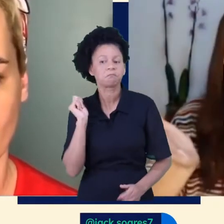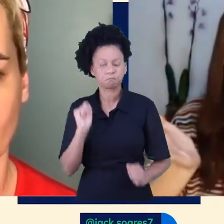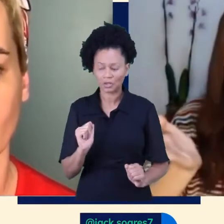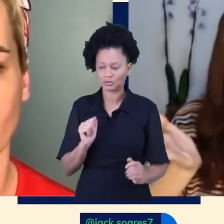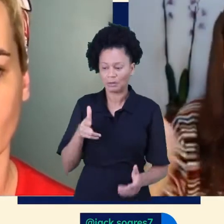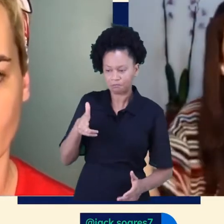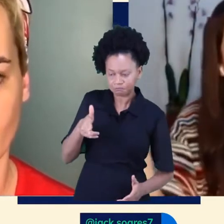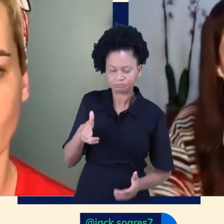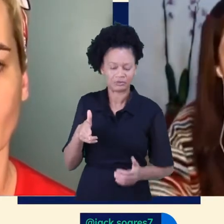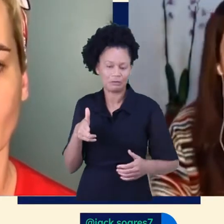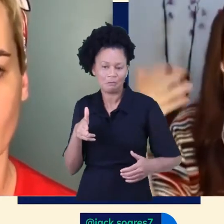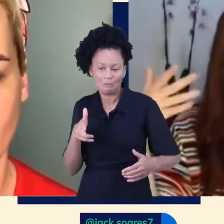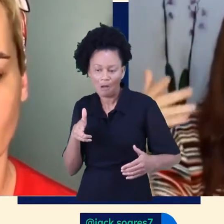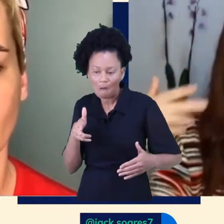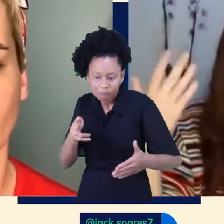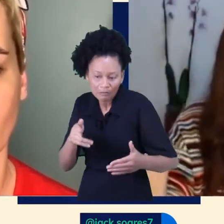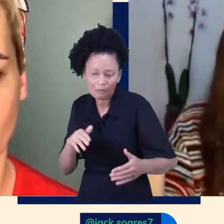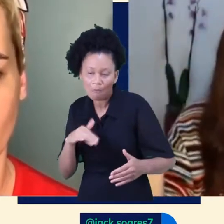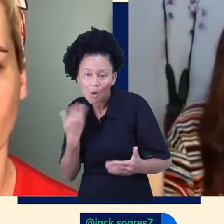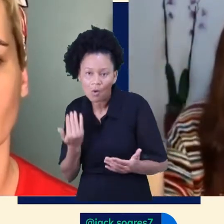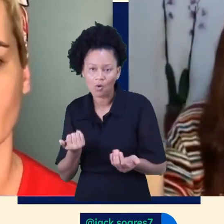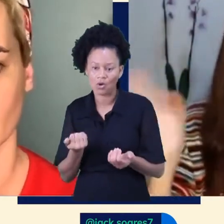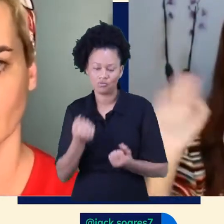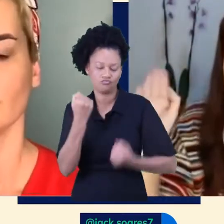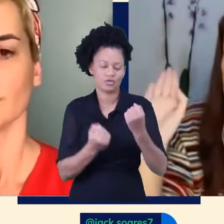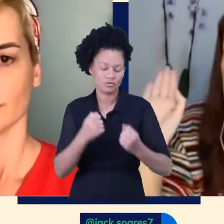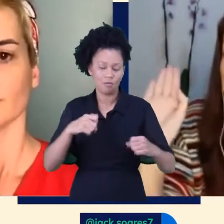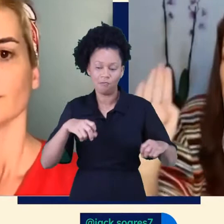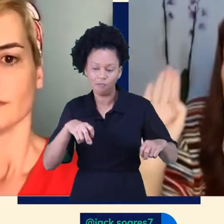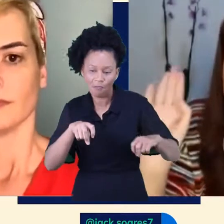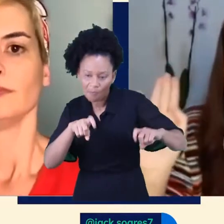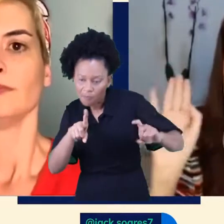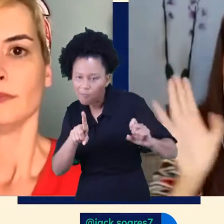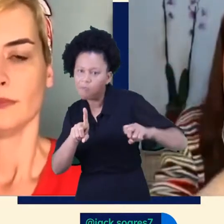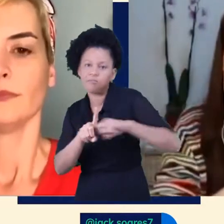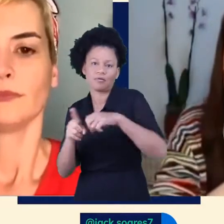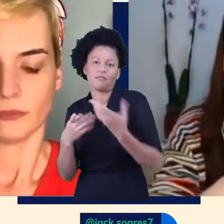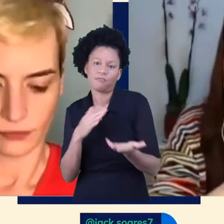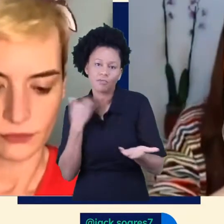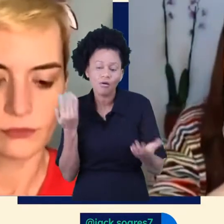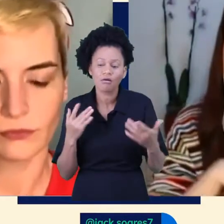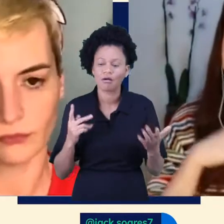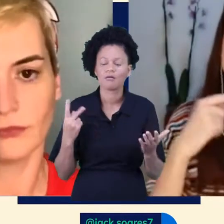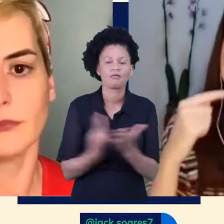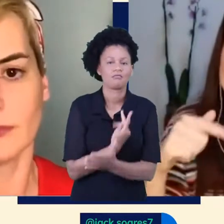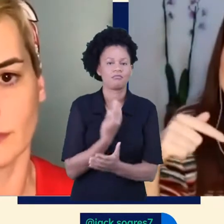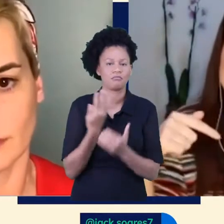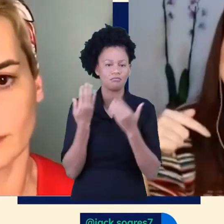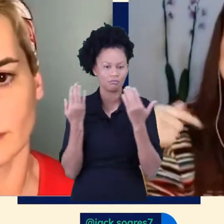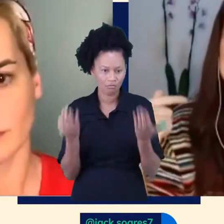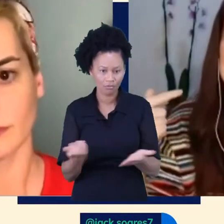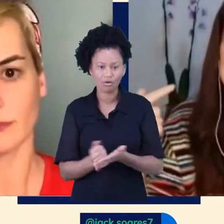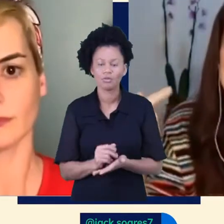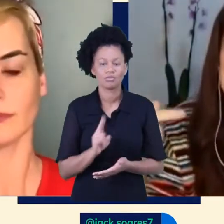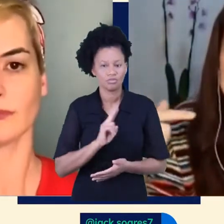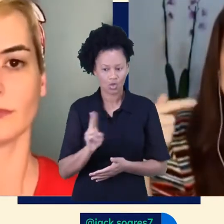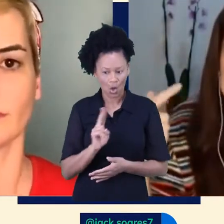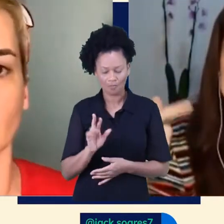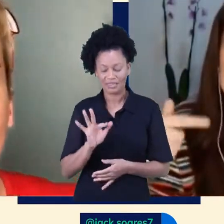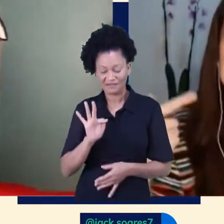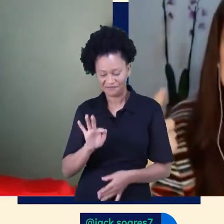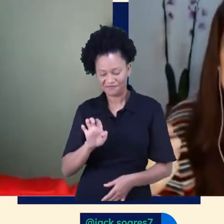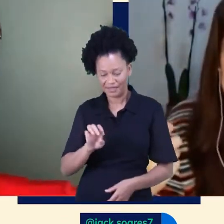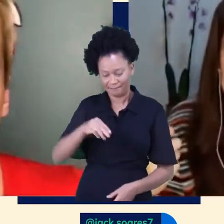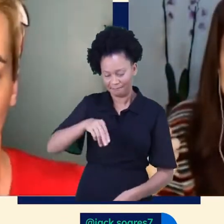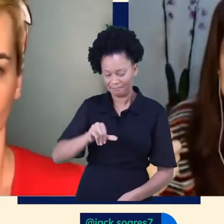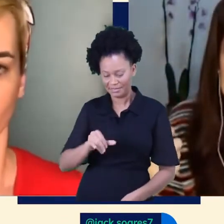é um feminicídio, ela é uma mulher que morreu numa condição de assalto, mas o nome desse crime não é feminicídio. Feminicídio é quando ela morre por